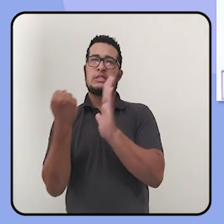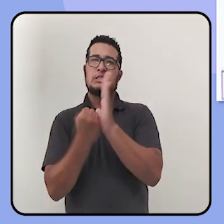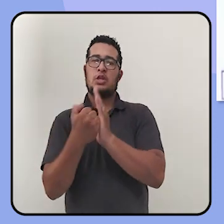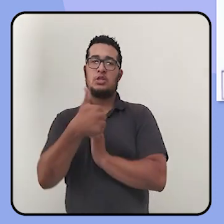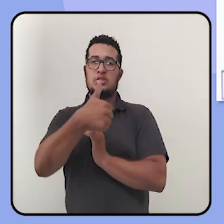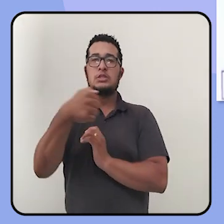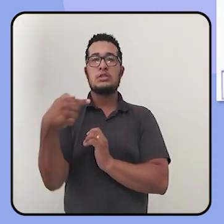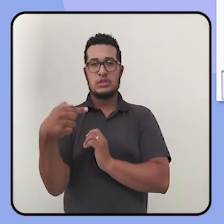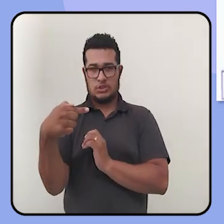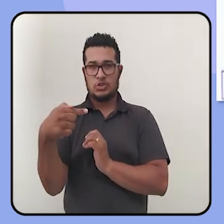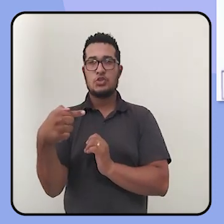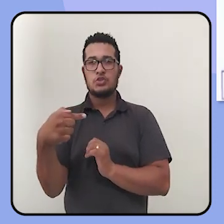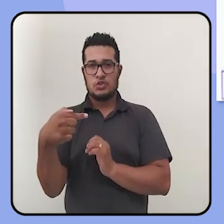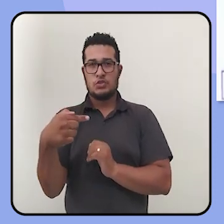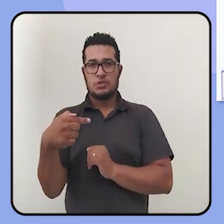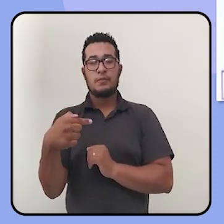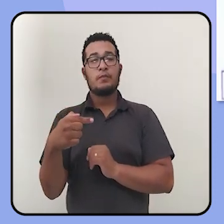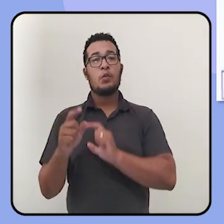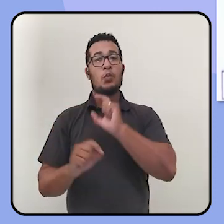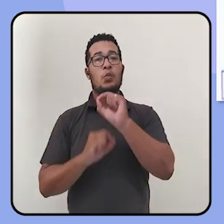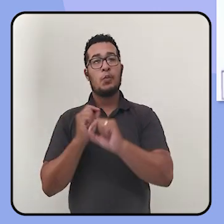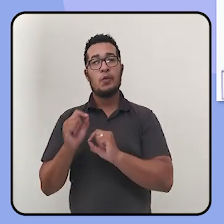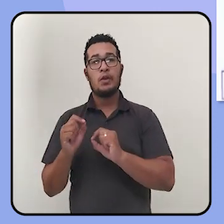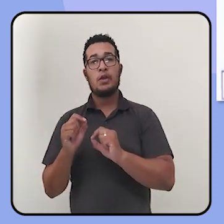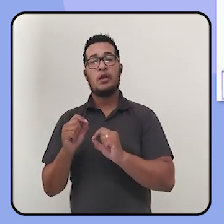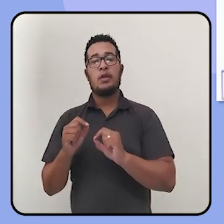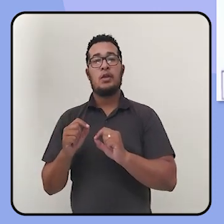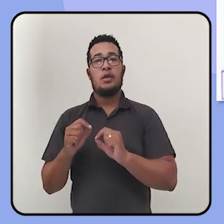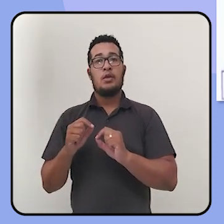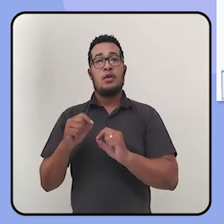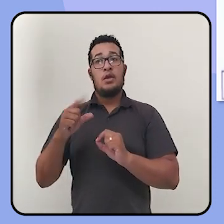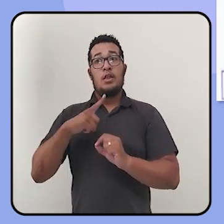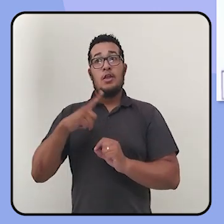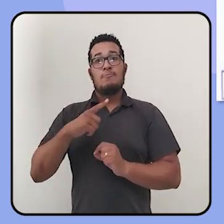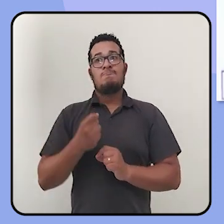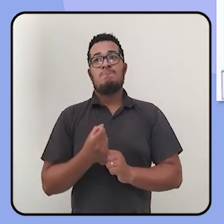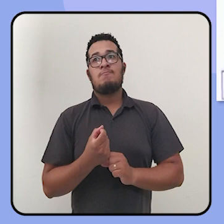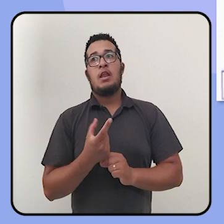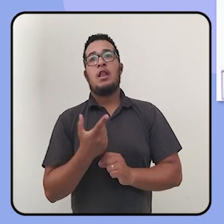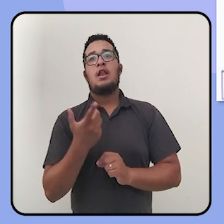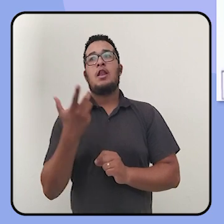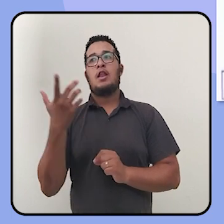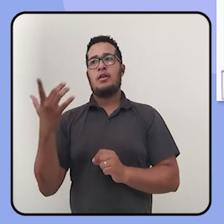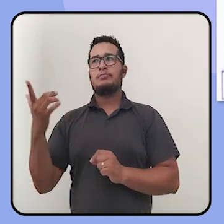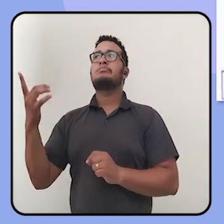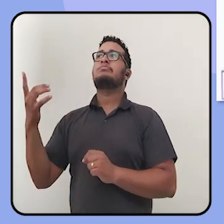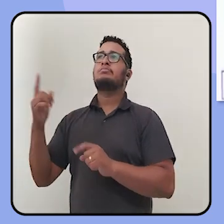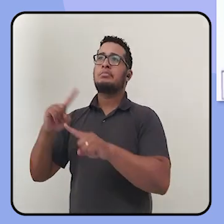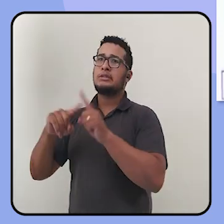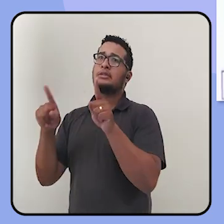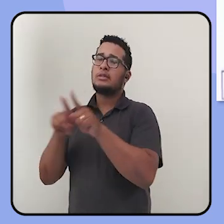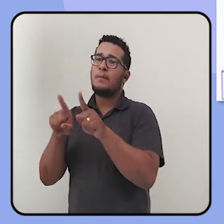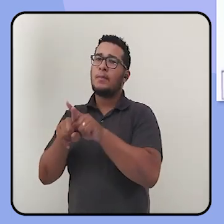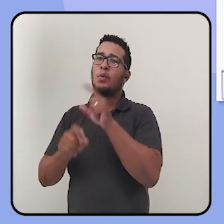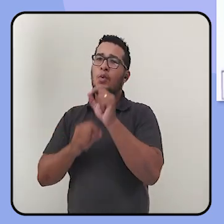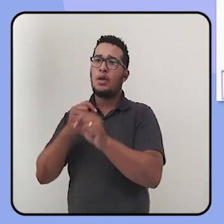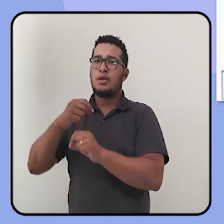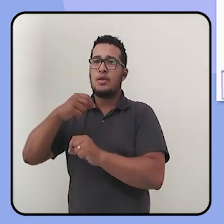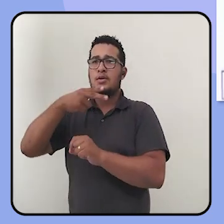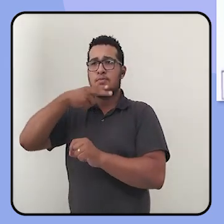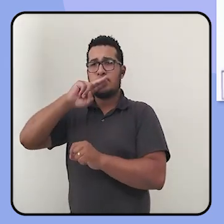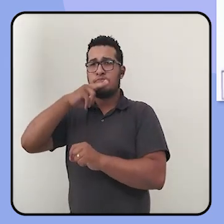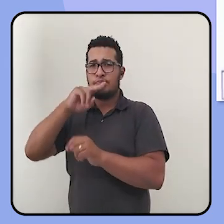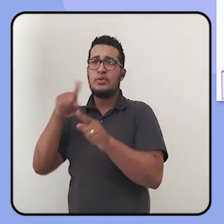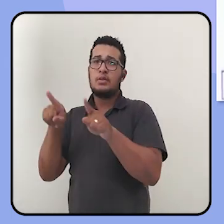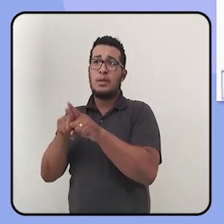na África, ou seja, o primeiro achado arqueológico dos seres humanos foi encontrado na África e da África se espalhou,